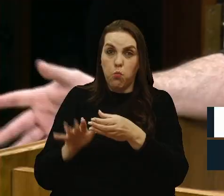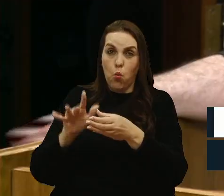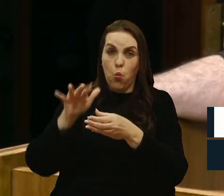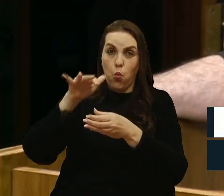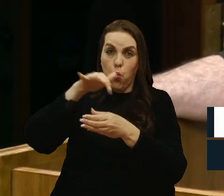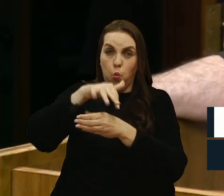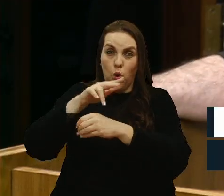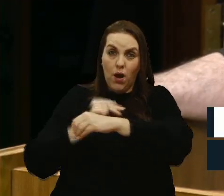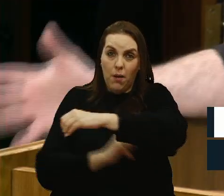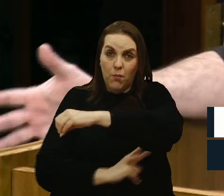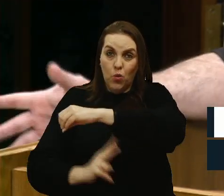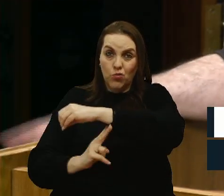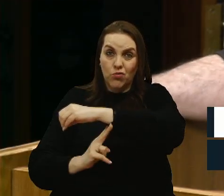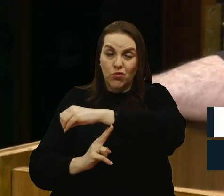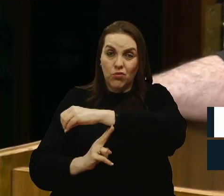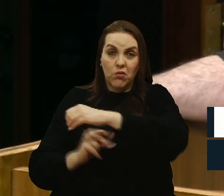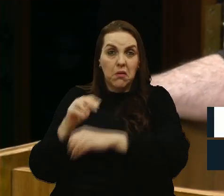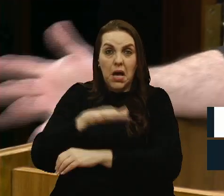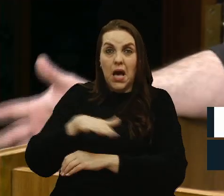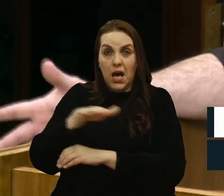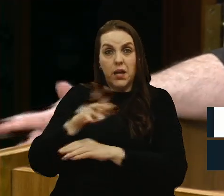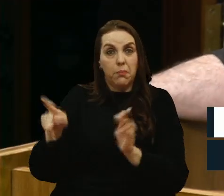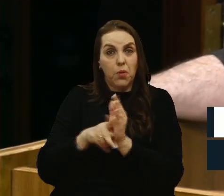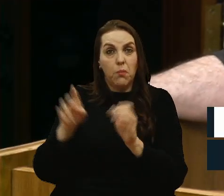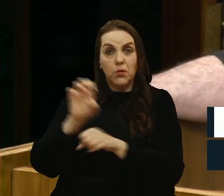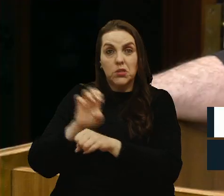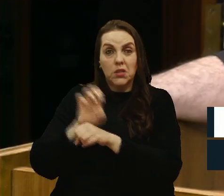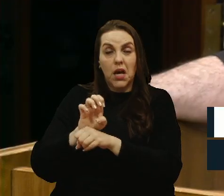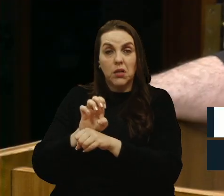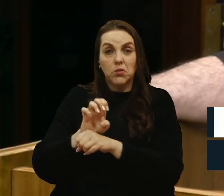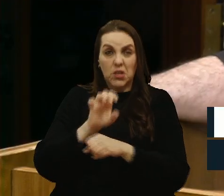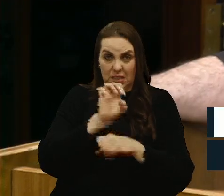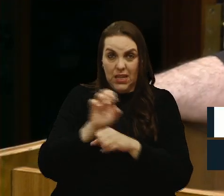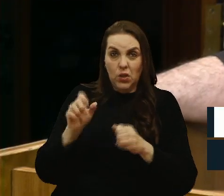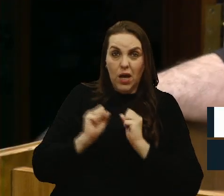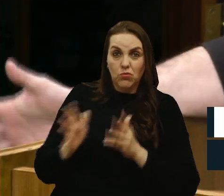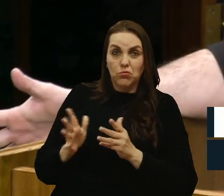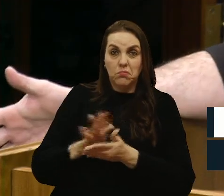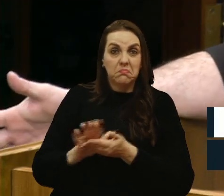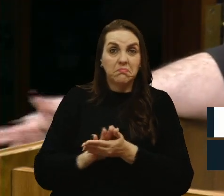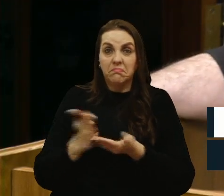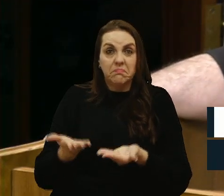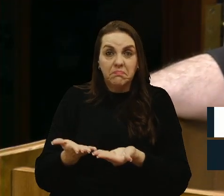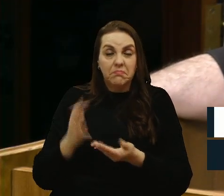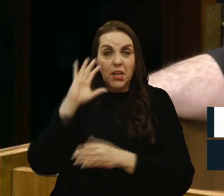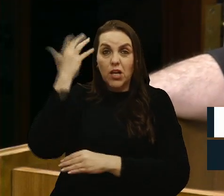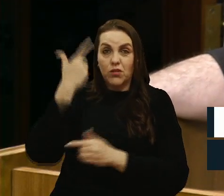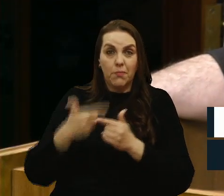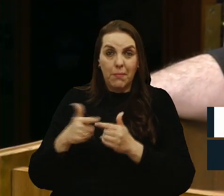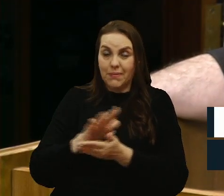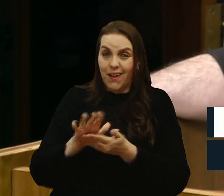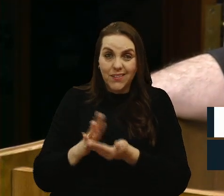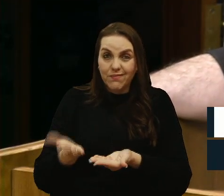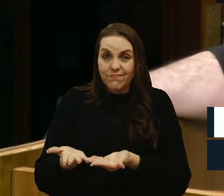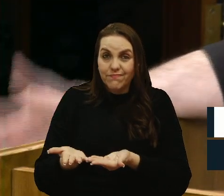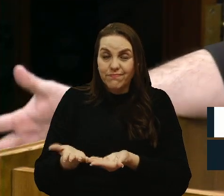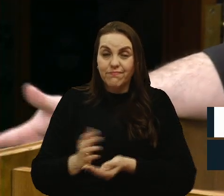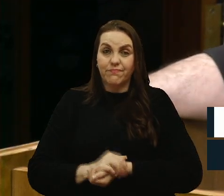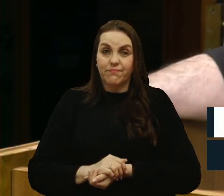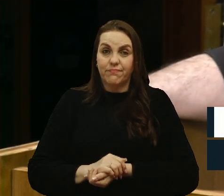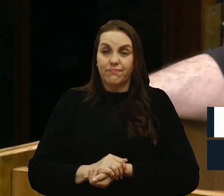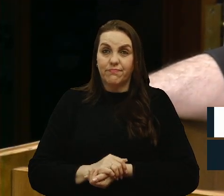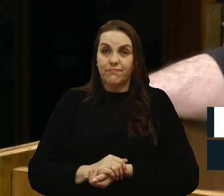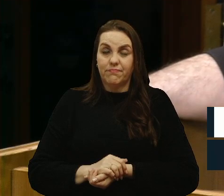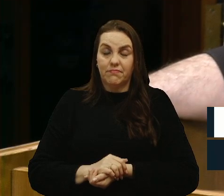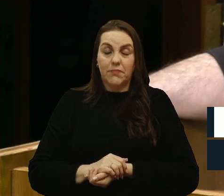ponte, área do estado não toma atitude, não resolve o problema, recorre